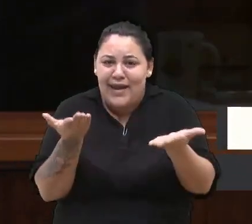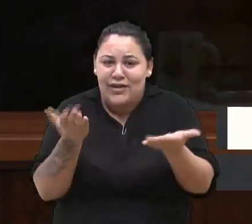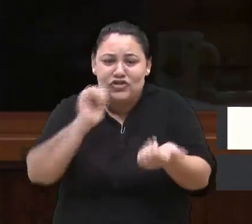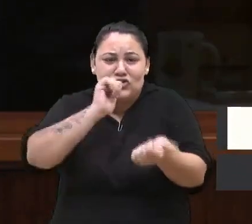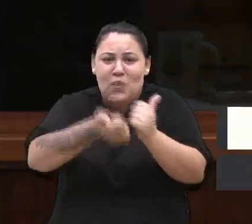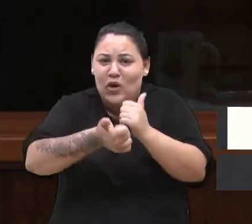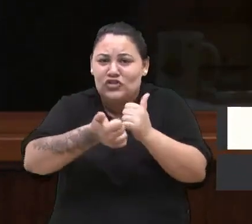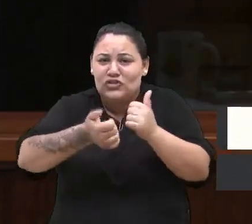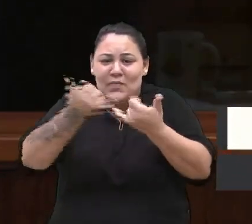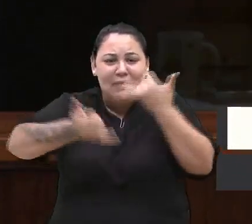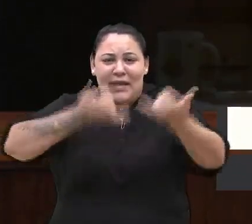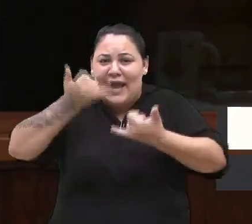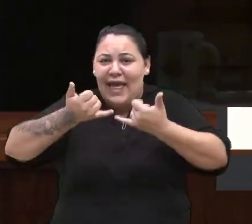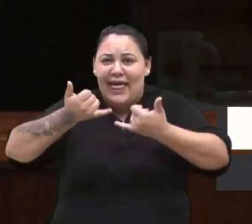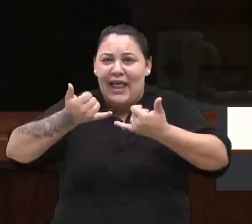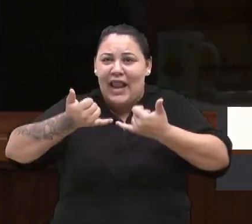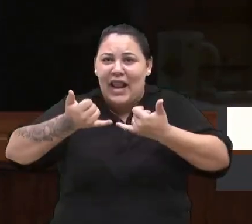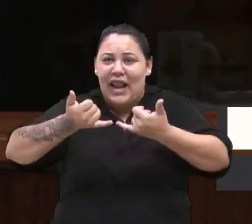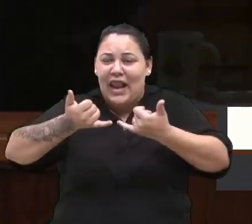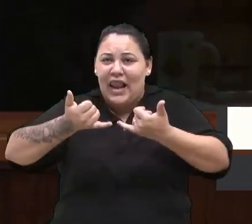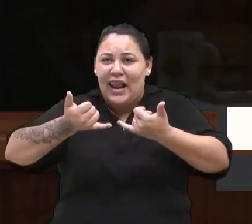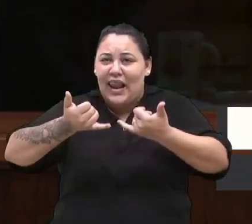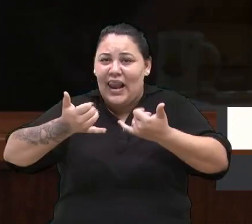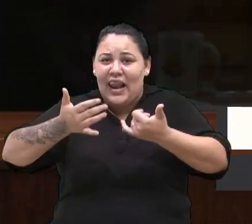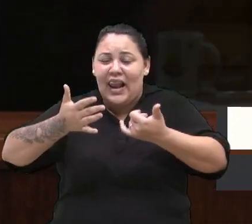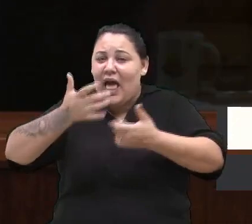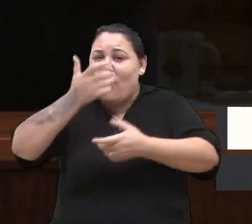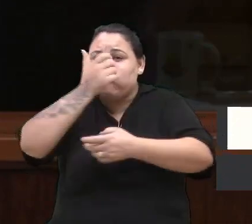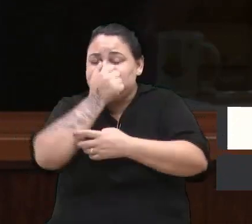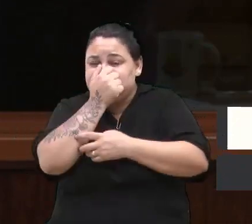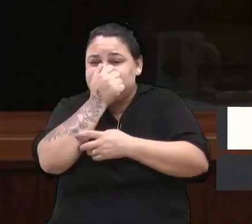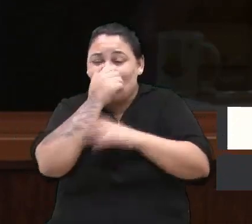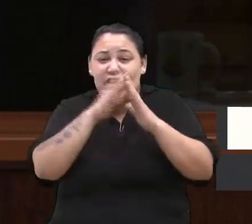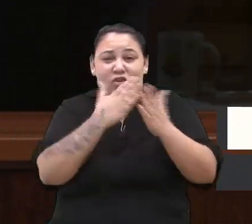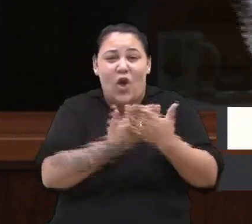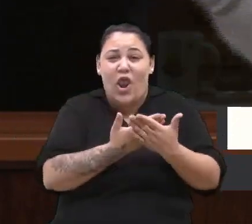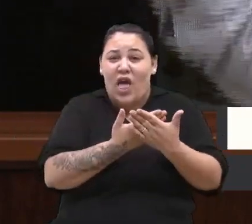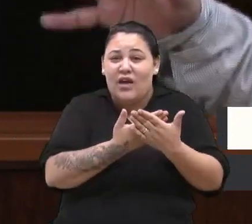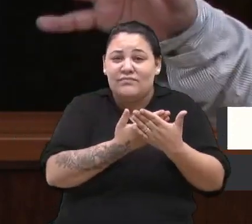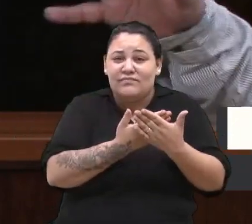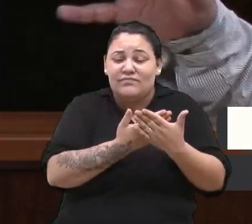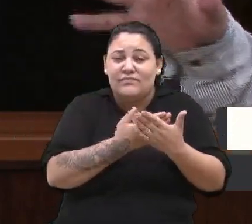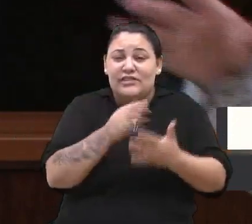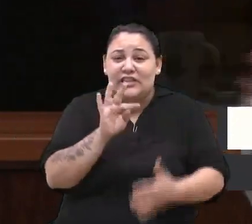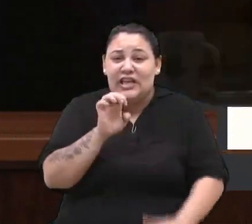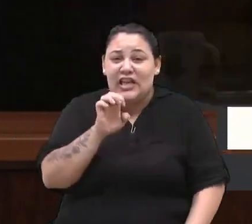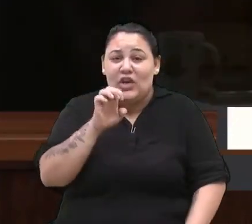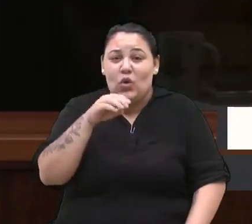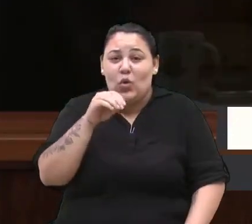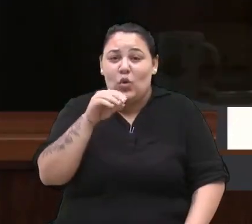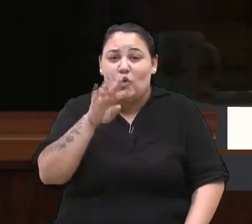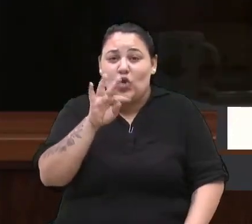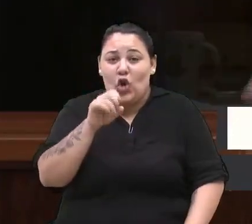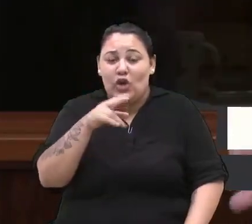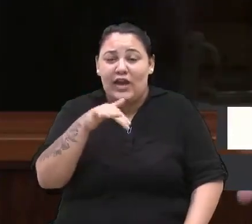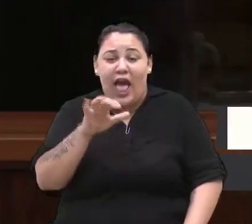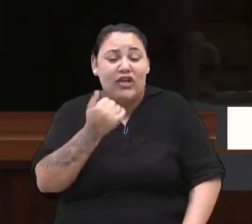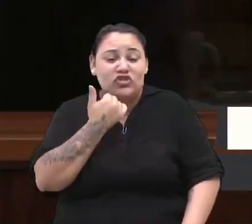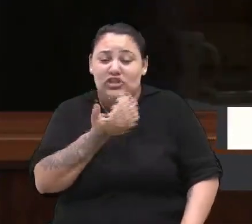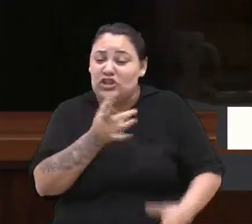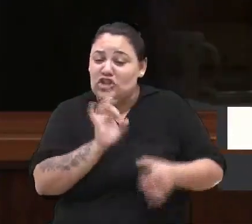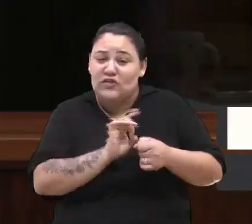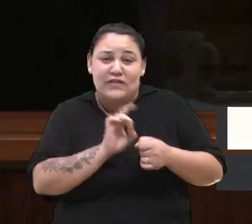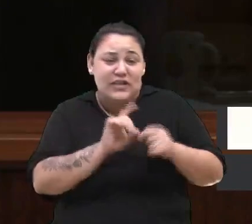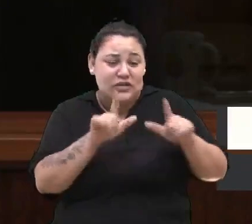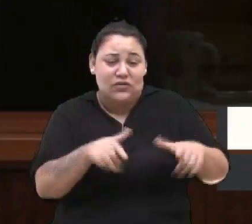senador Teotônio ali a escola, não tem UBS, aí não adianta só fazer, né, só fazer isso e o povo não